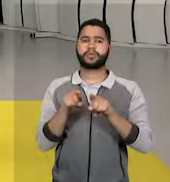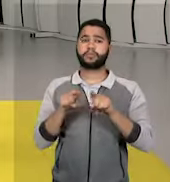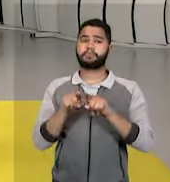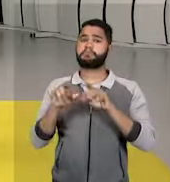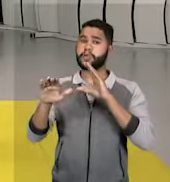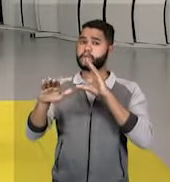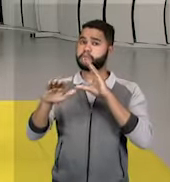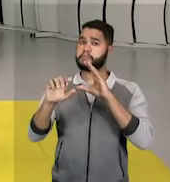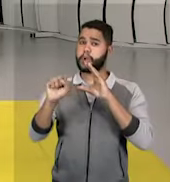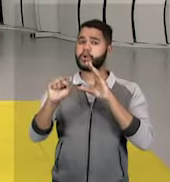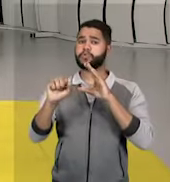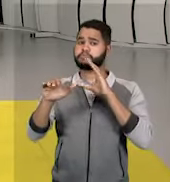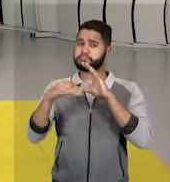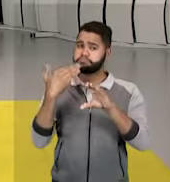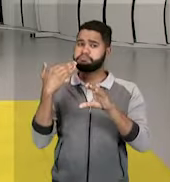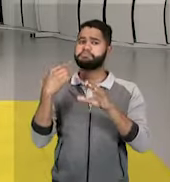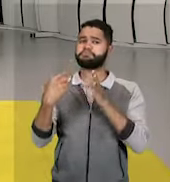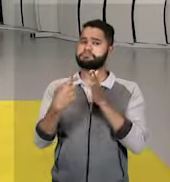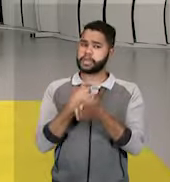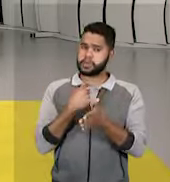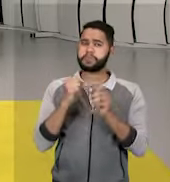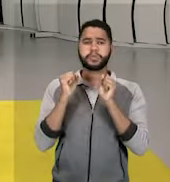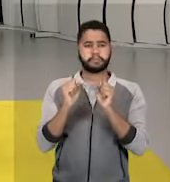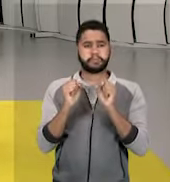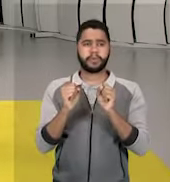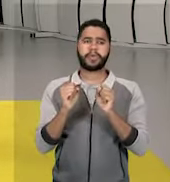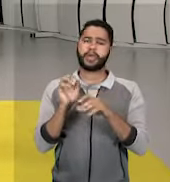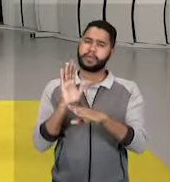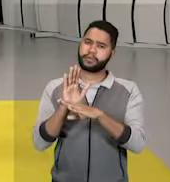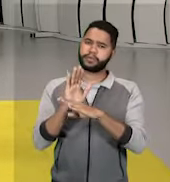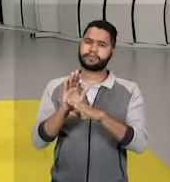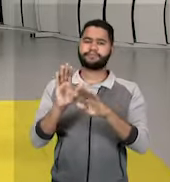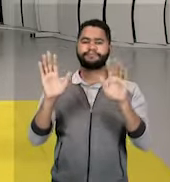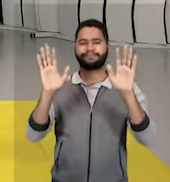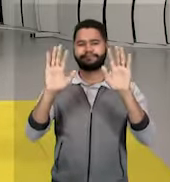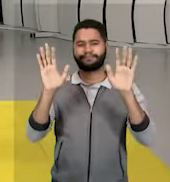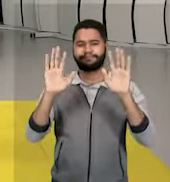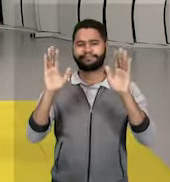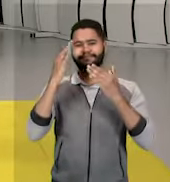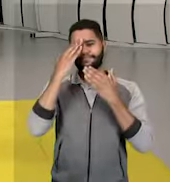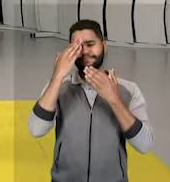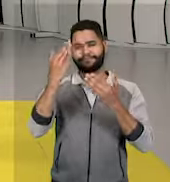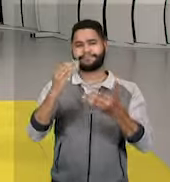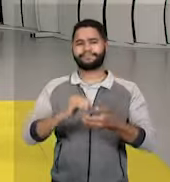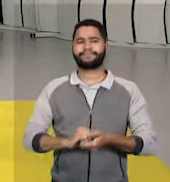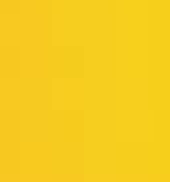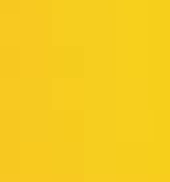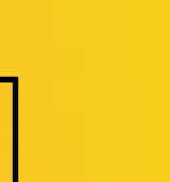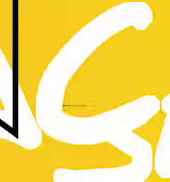dúvida para nós, para que nós possamos te ajudar também. É até isso. Então até a próxima, muito obrigado.